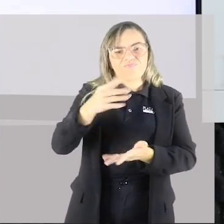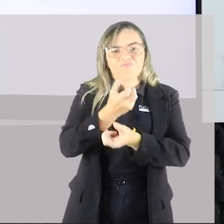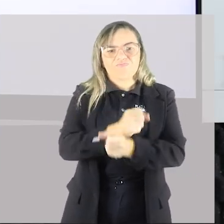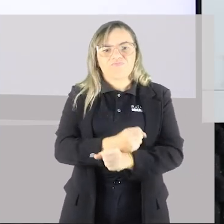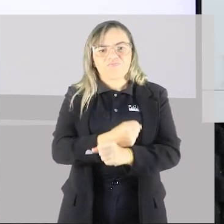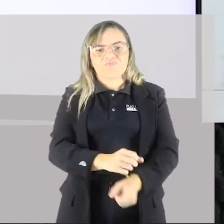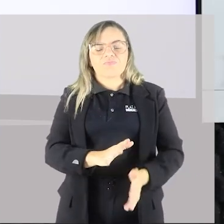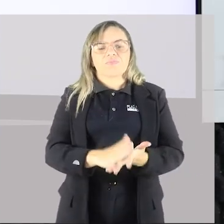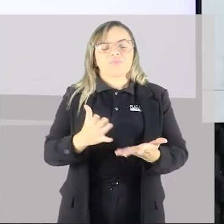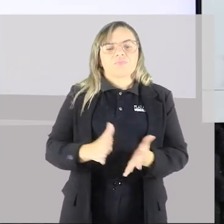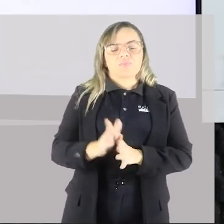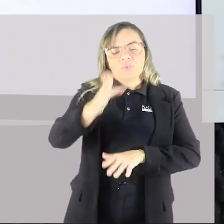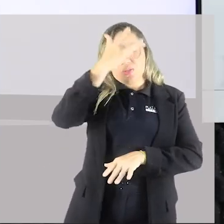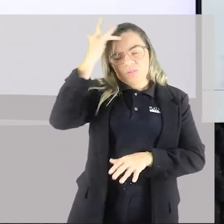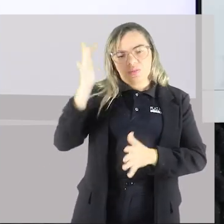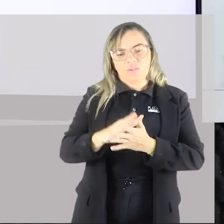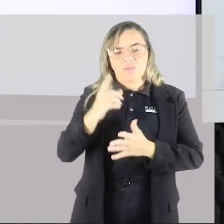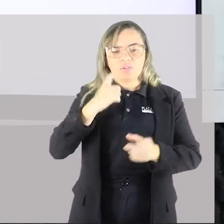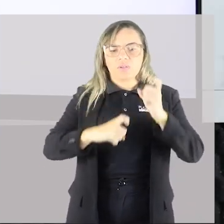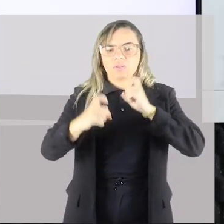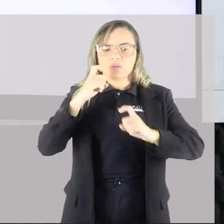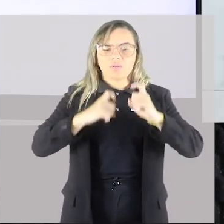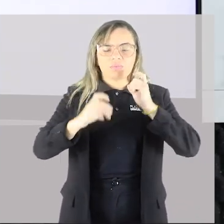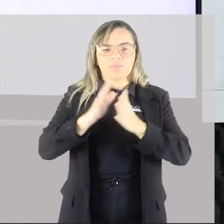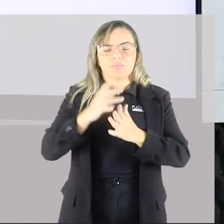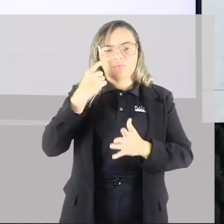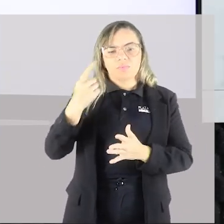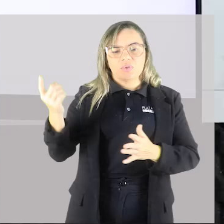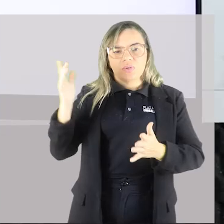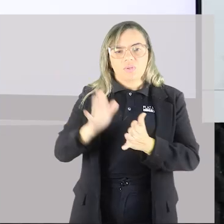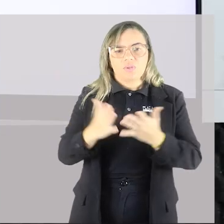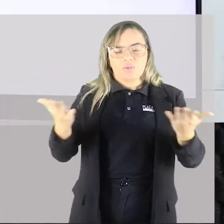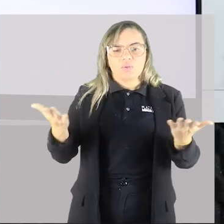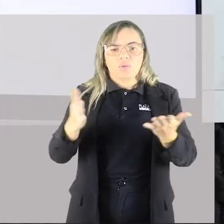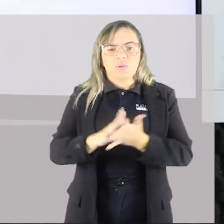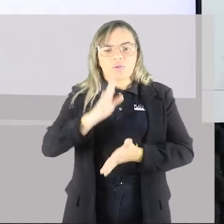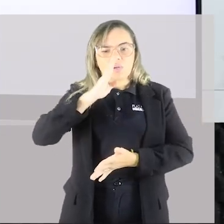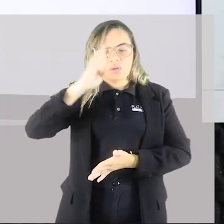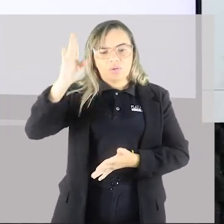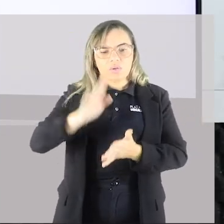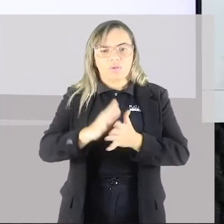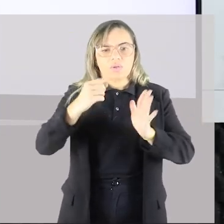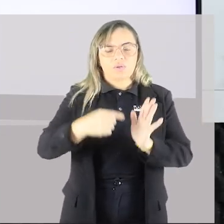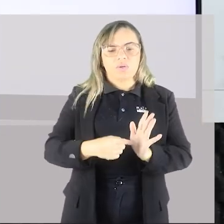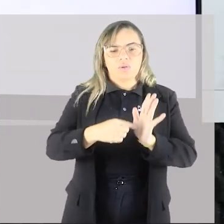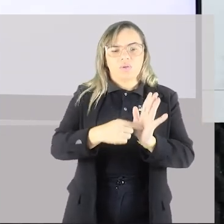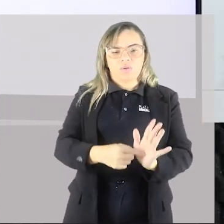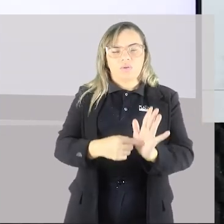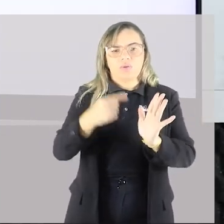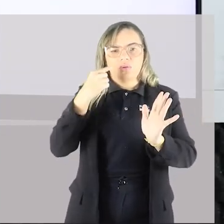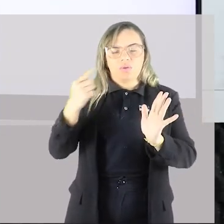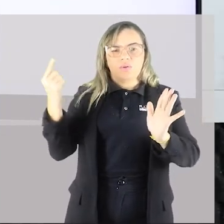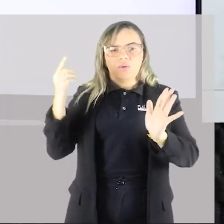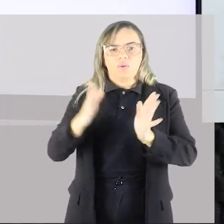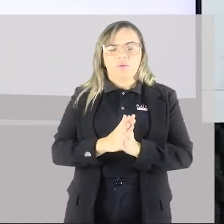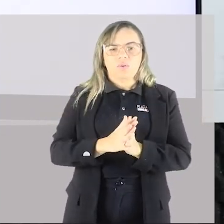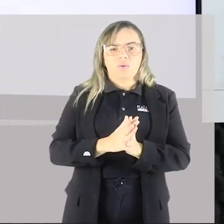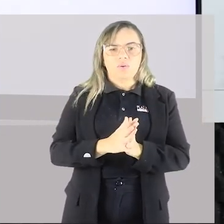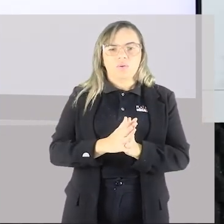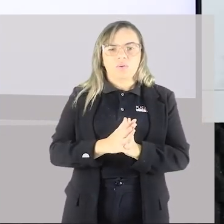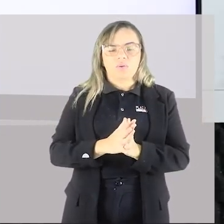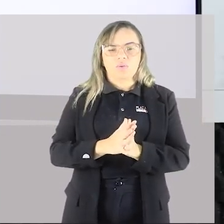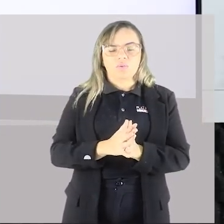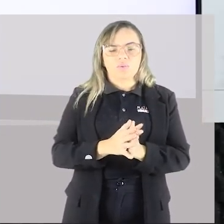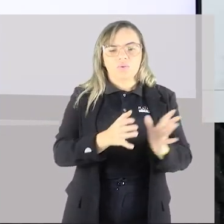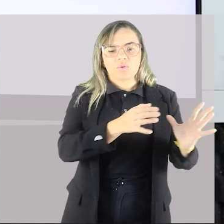maior. Então a nossa preocupação aqui em atualizar principalmente, trazer questões que tratam já de um modelo